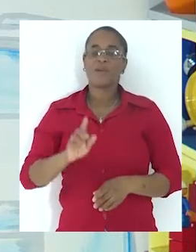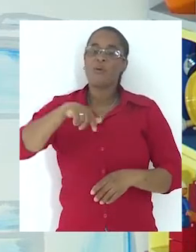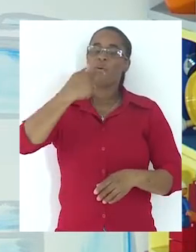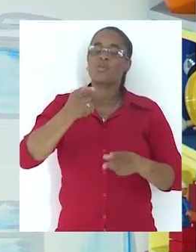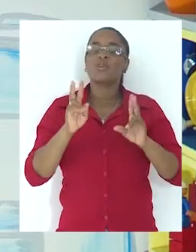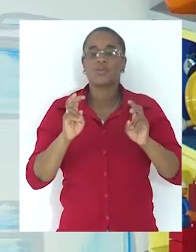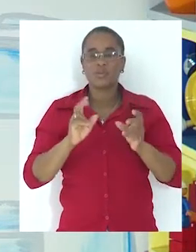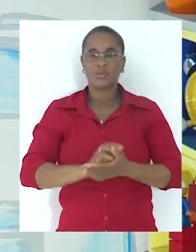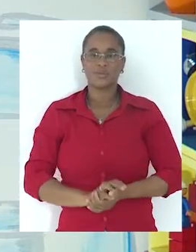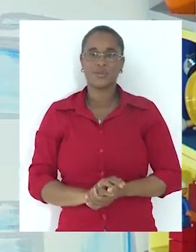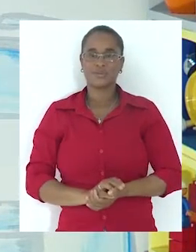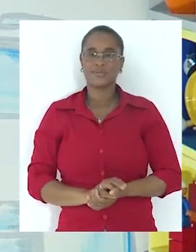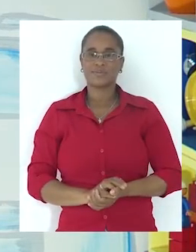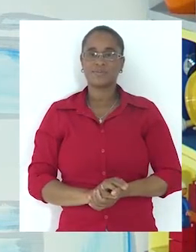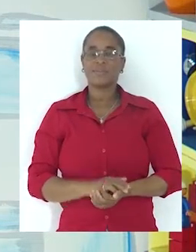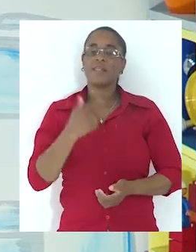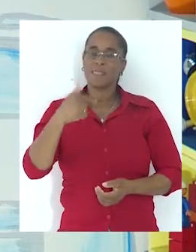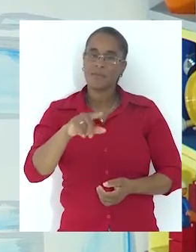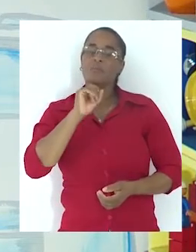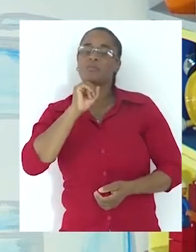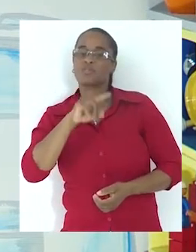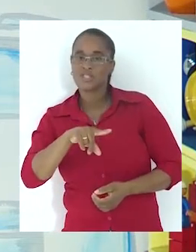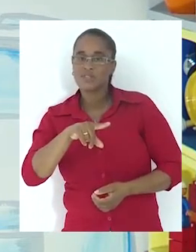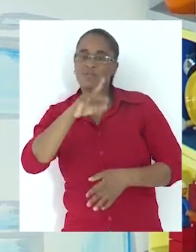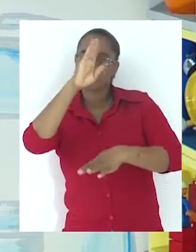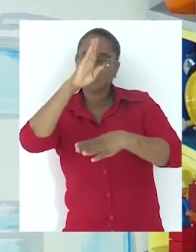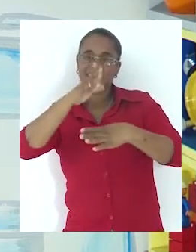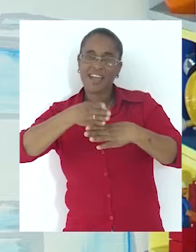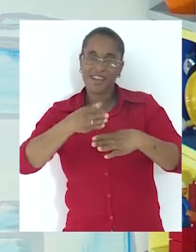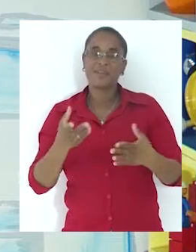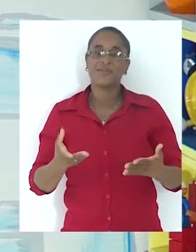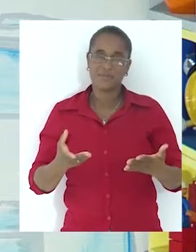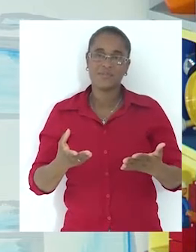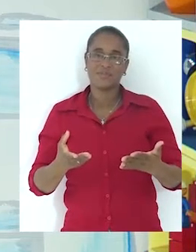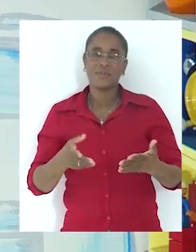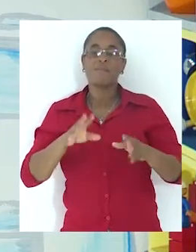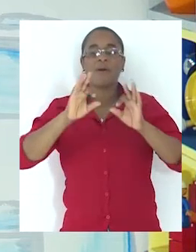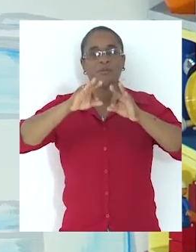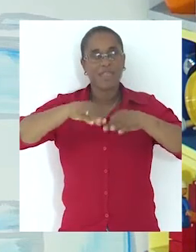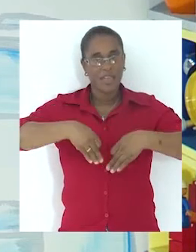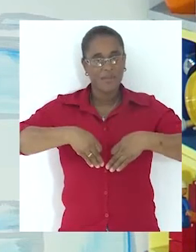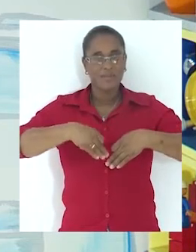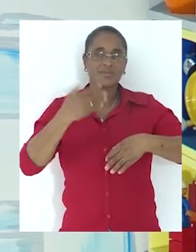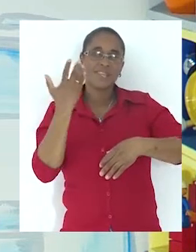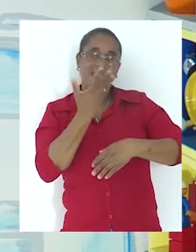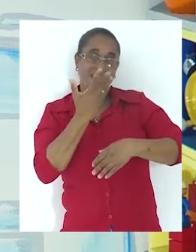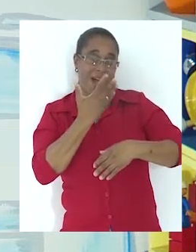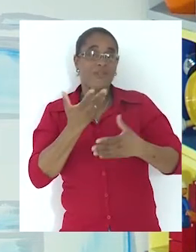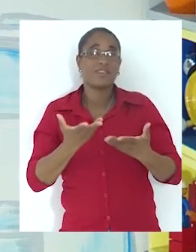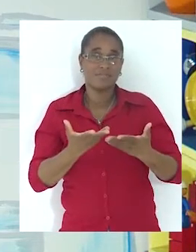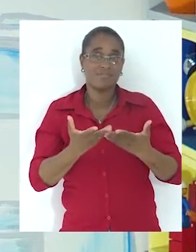ainda. Temos também o possível cenário para o término das